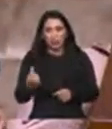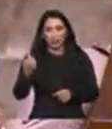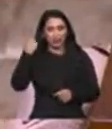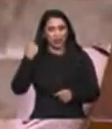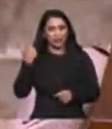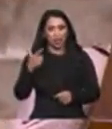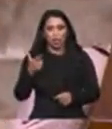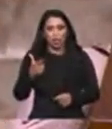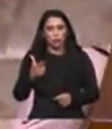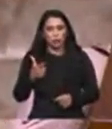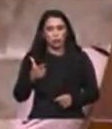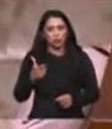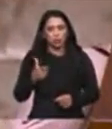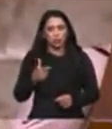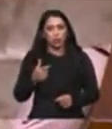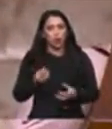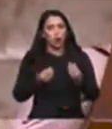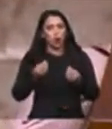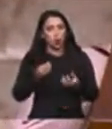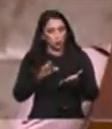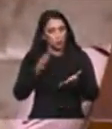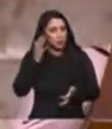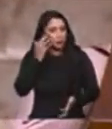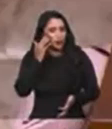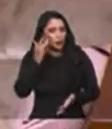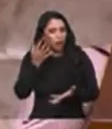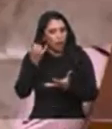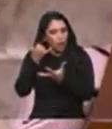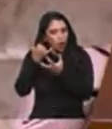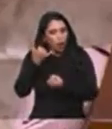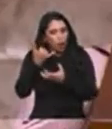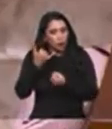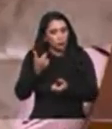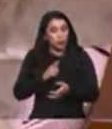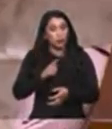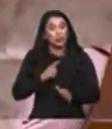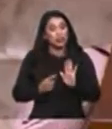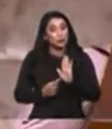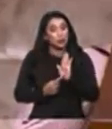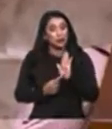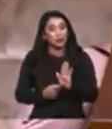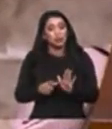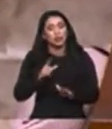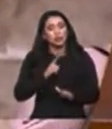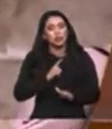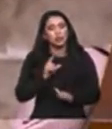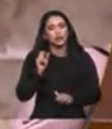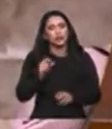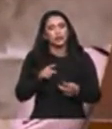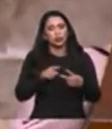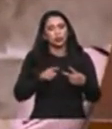tinham sequer uma expectativa de ouvirem os seus celulares. Repita-se o que está exposto nas alegações finais.